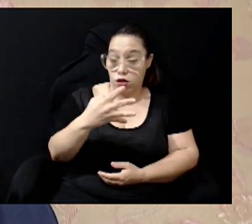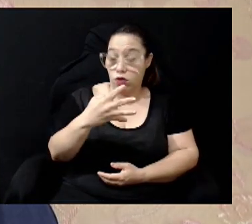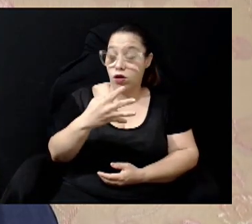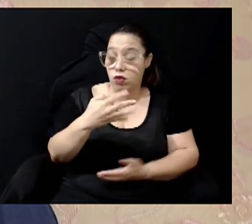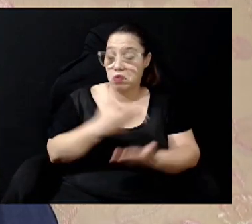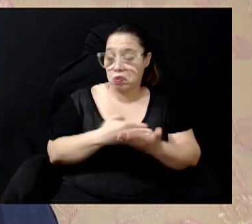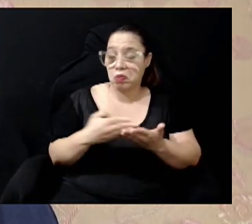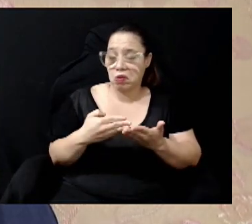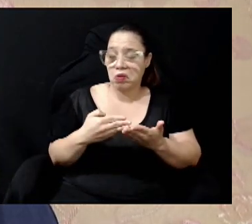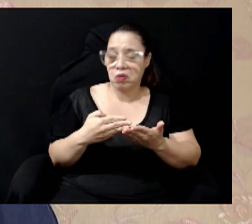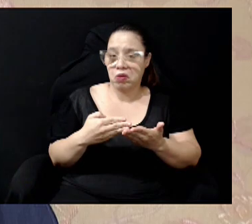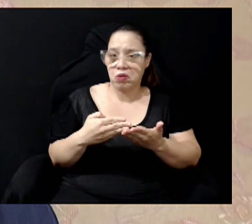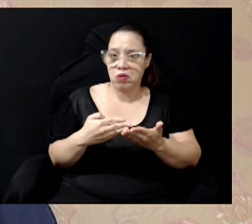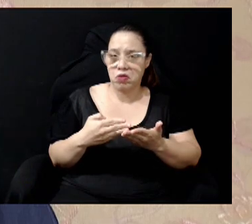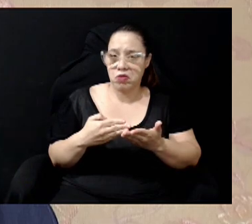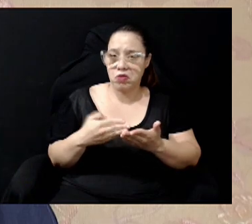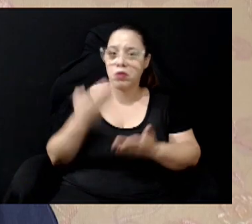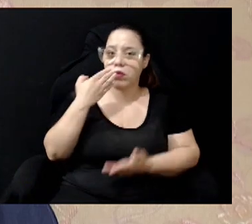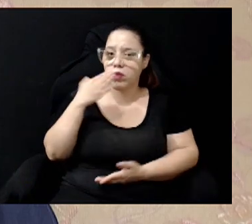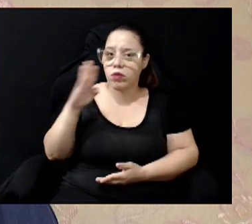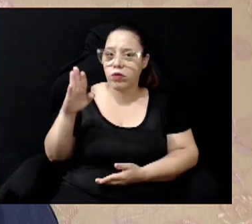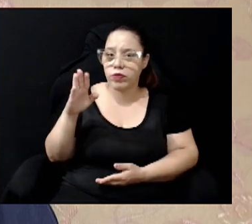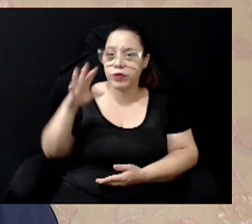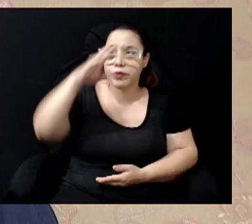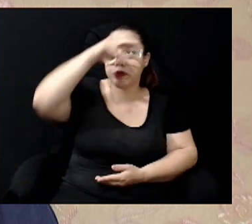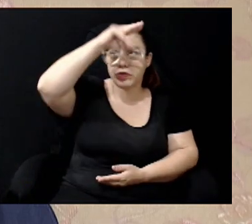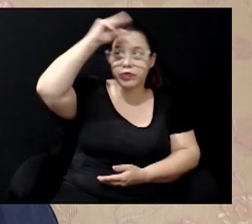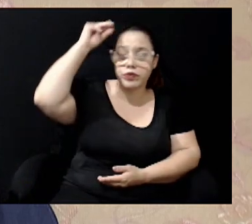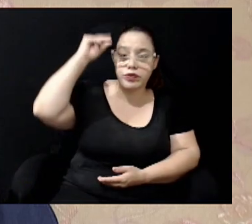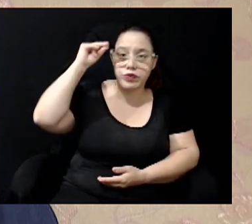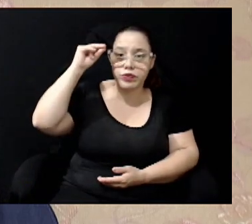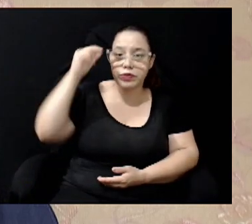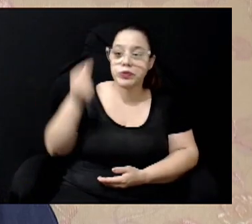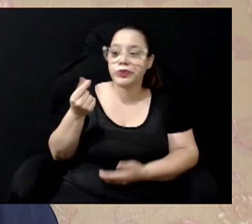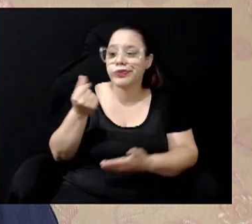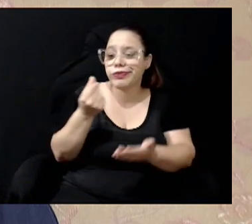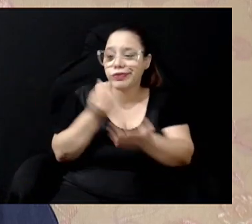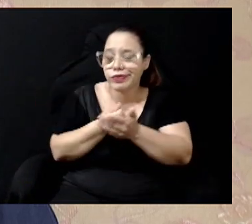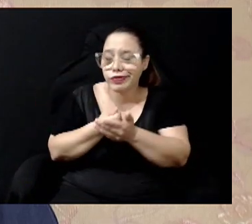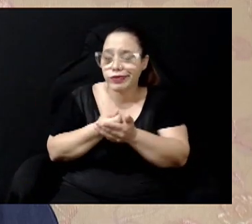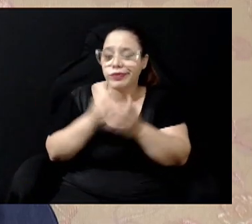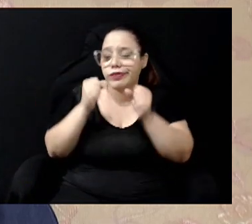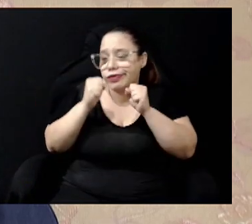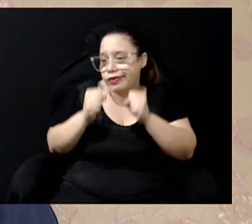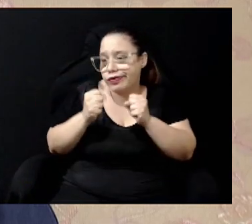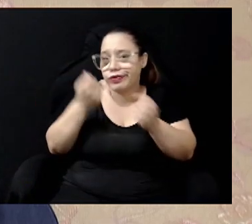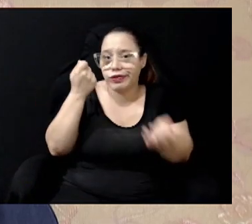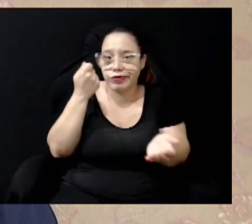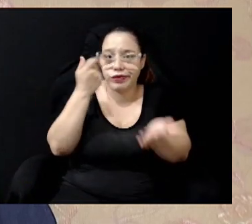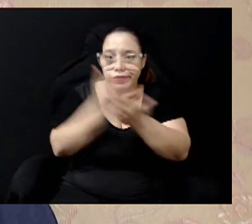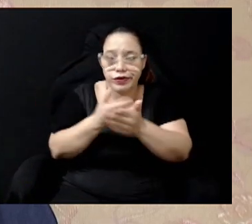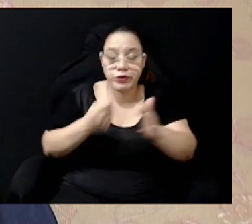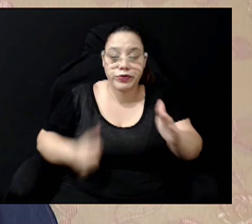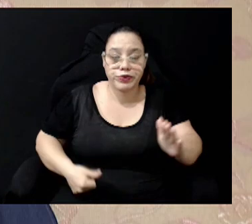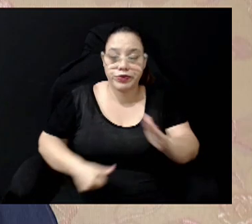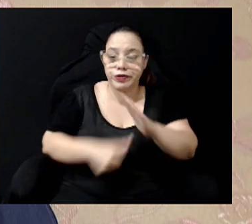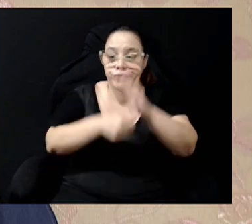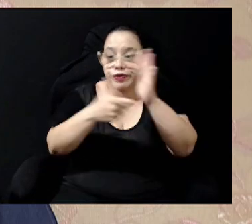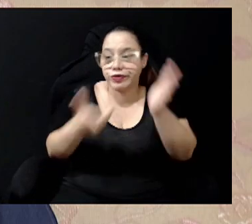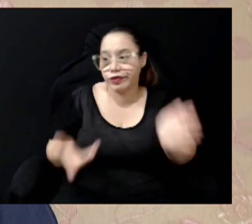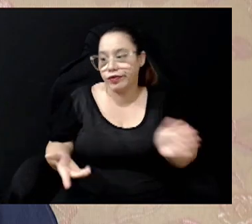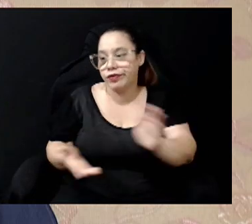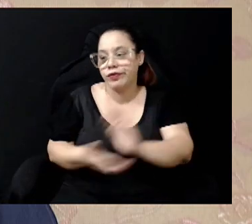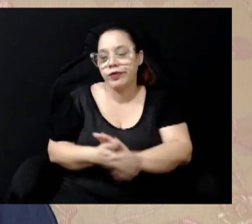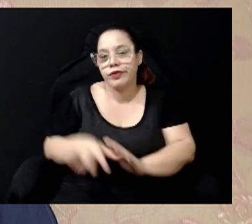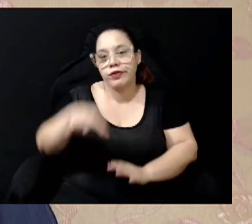E pediram ao prefeito uma verba para eles poderem pagar uma sede. E o prefeito falou,